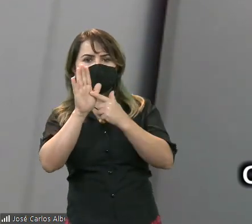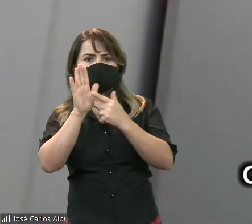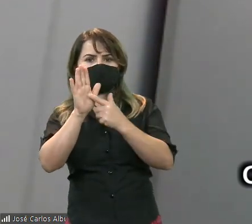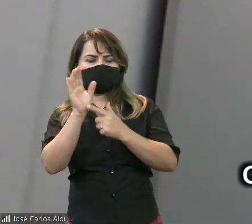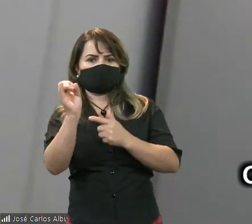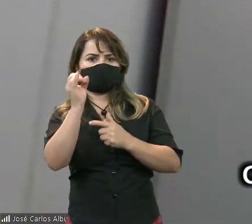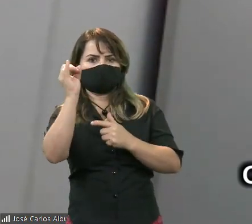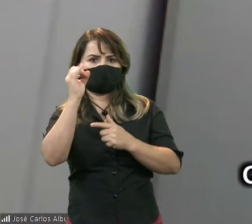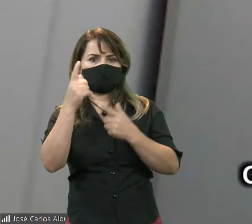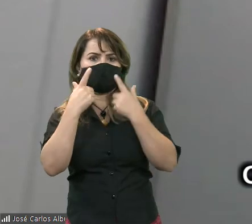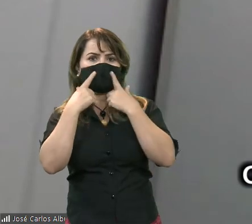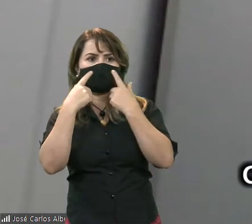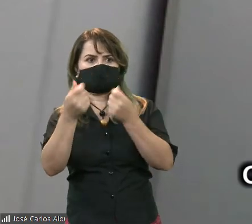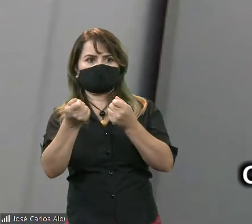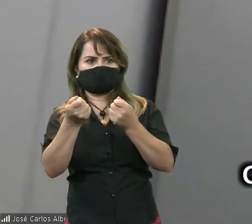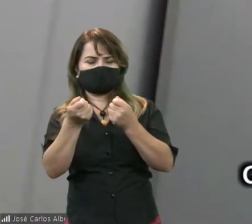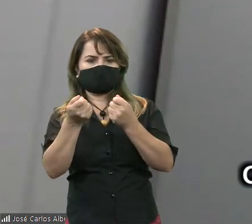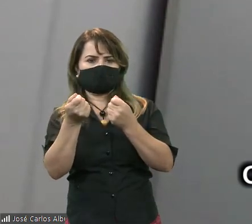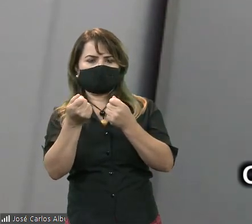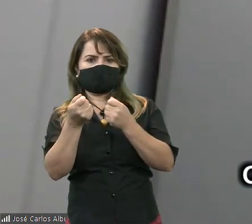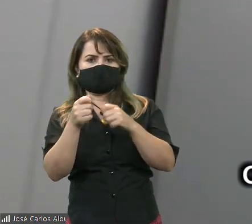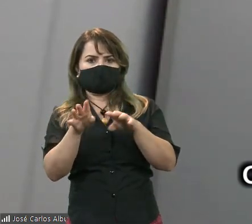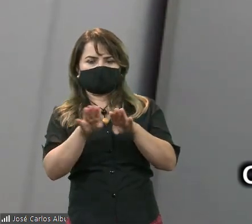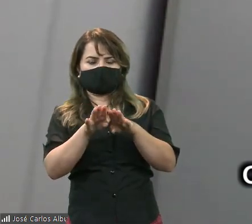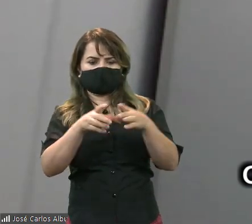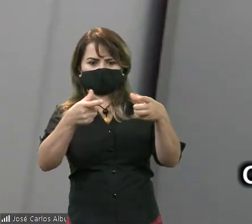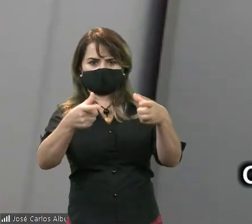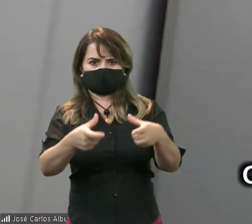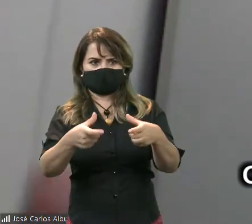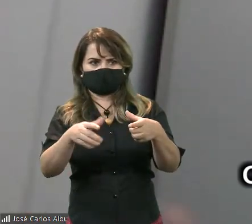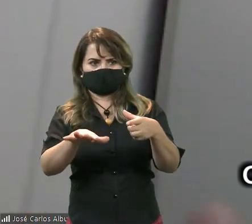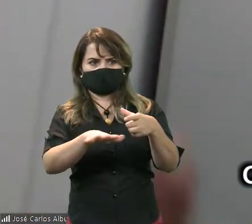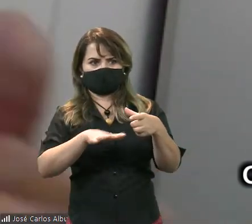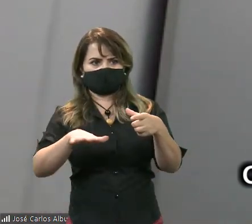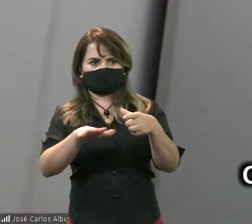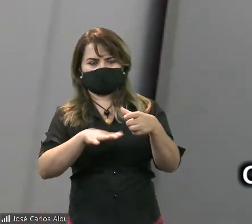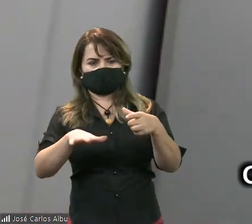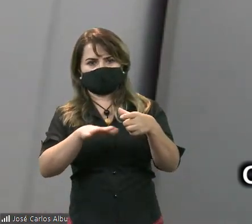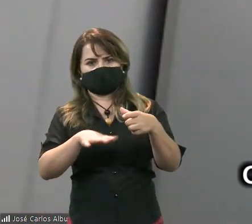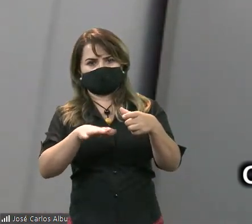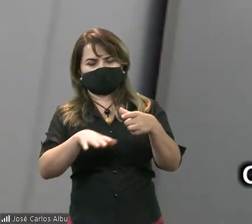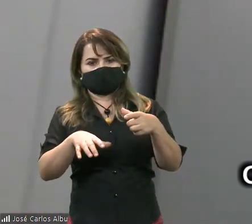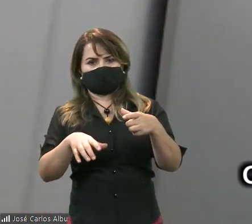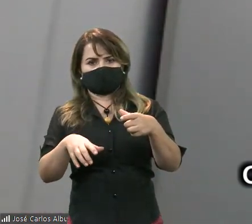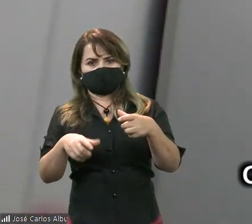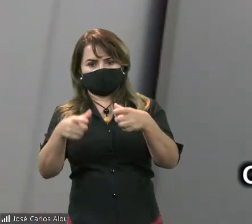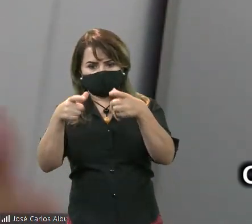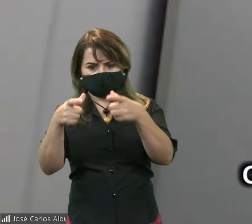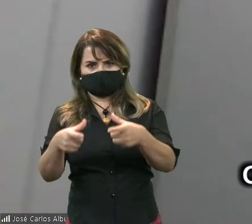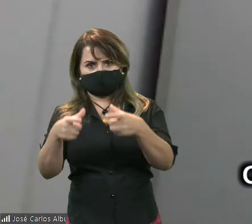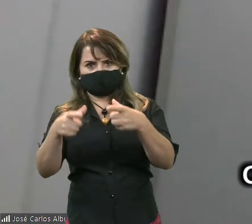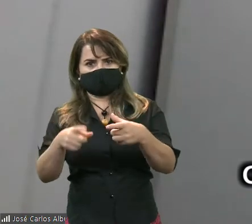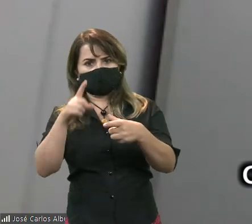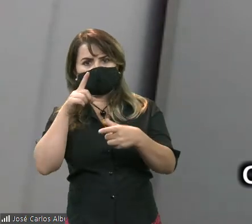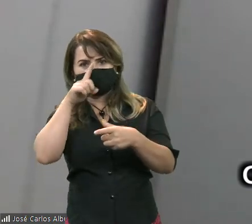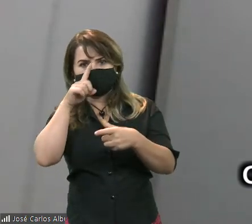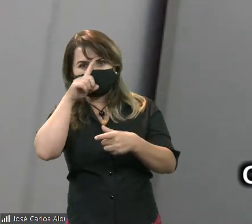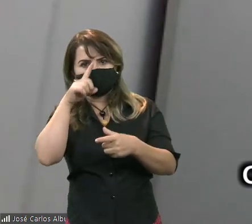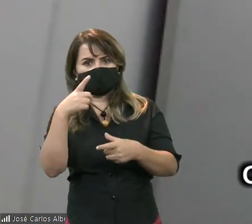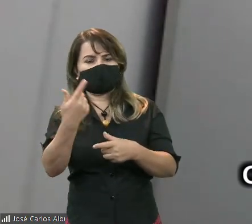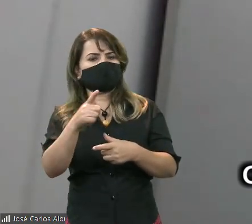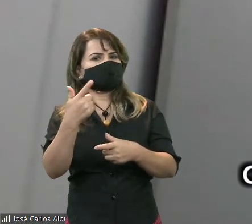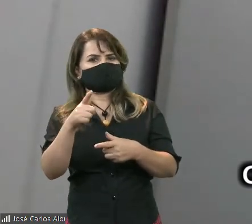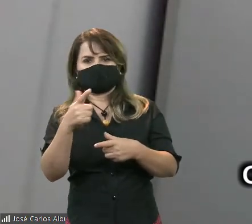atenção redobrada, mas nós temos um grande trecho dela e não tem nenhum perigo da pessoa ser